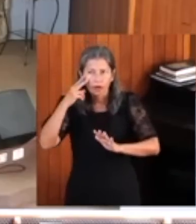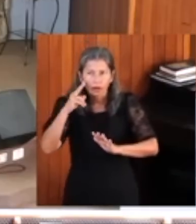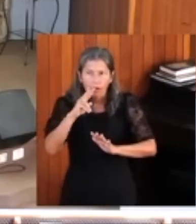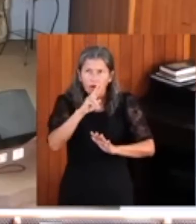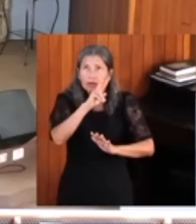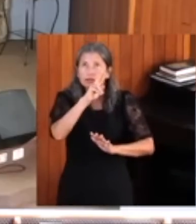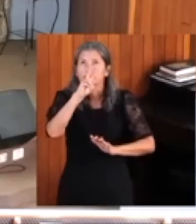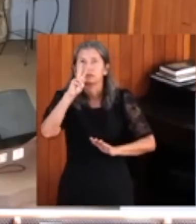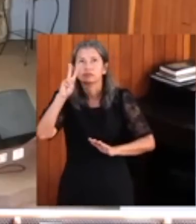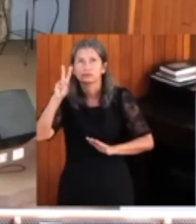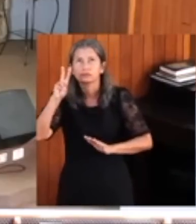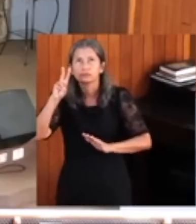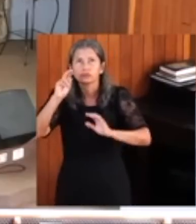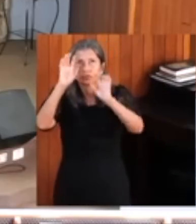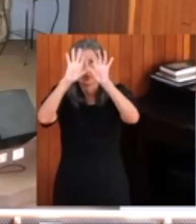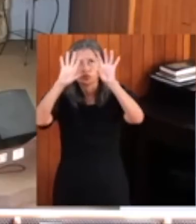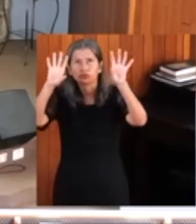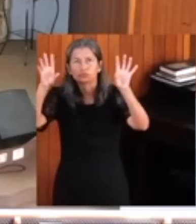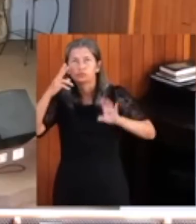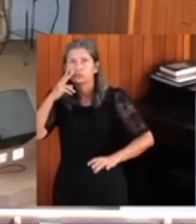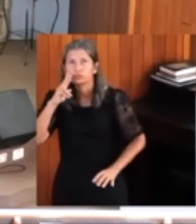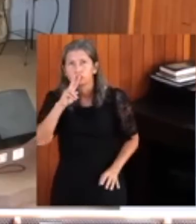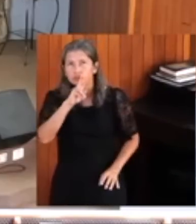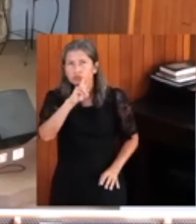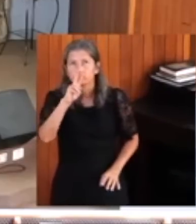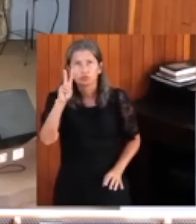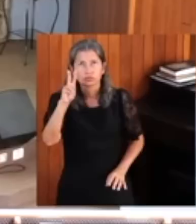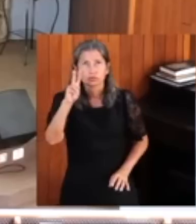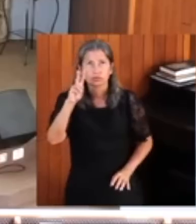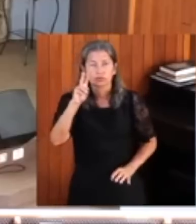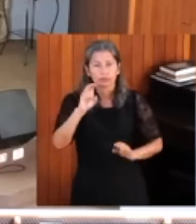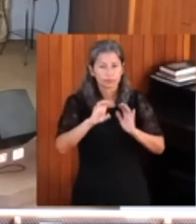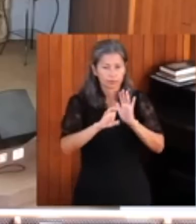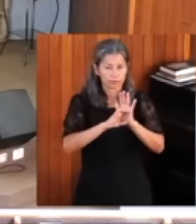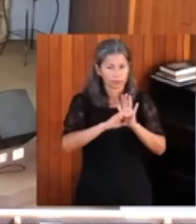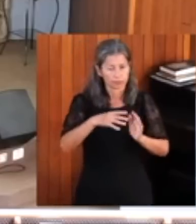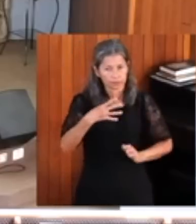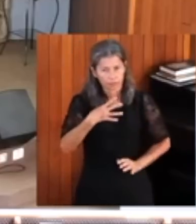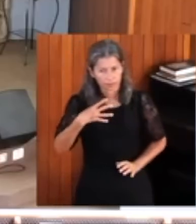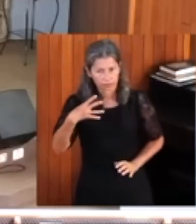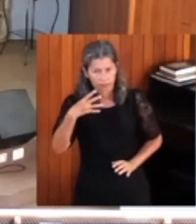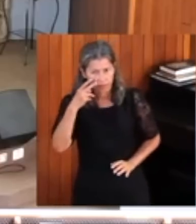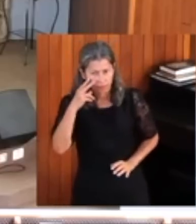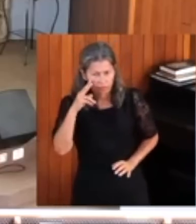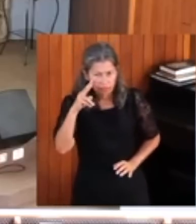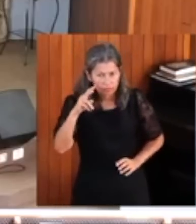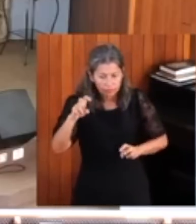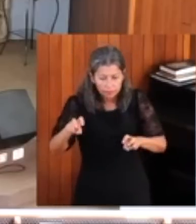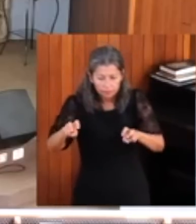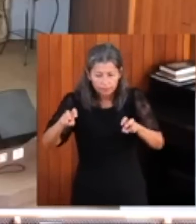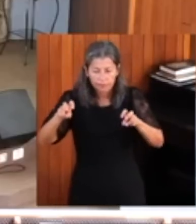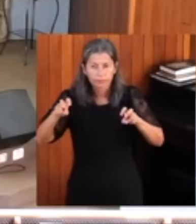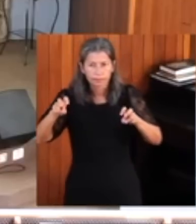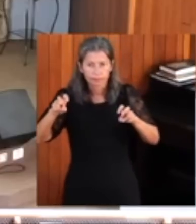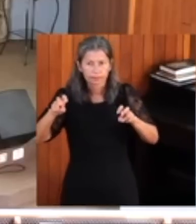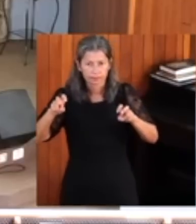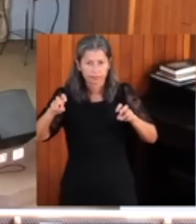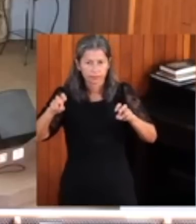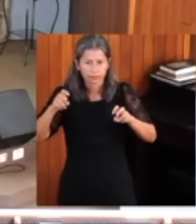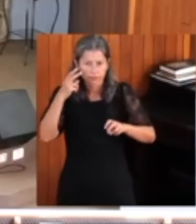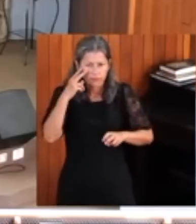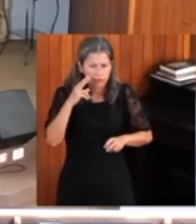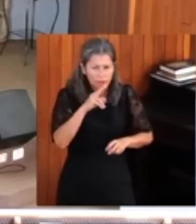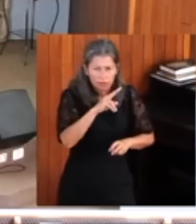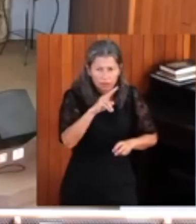céu. E então no capítulo 4, João ele vê o trono de Deus, cercado pelos querubins, ele vê